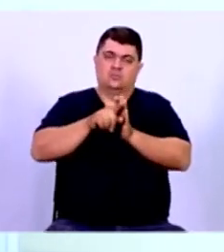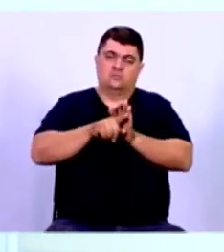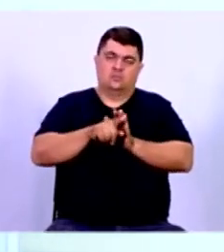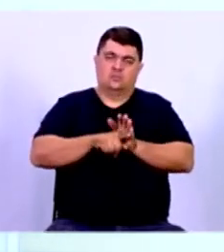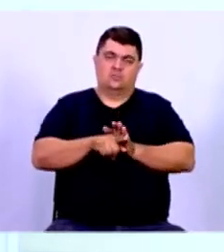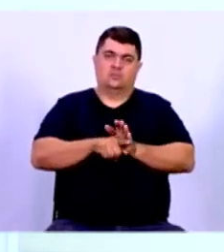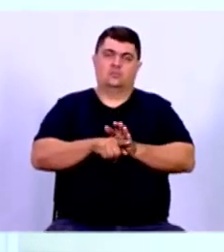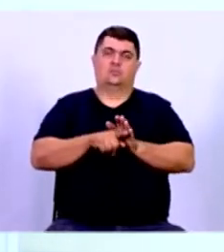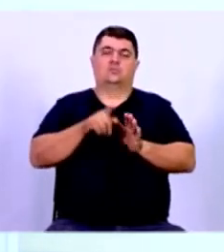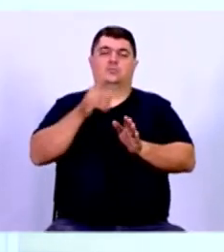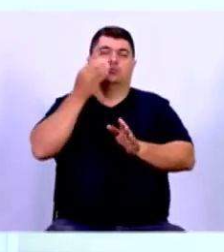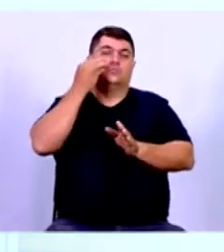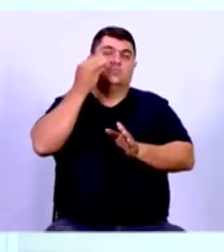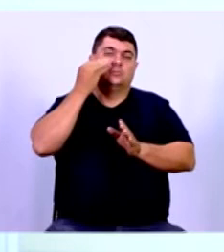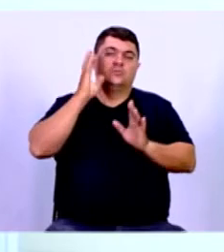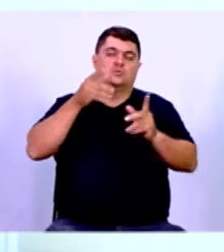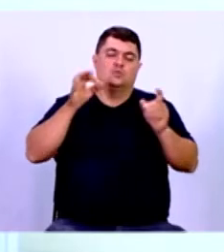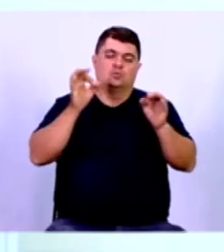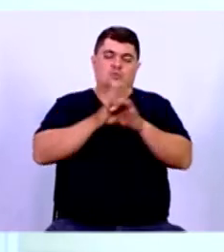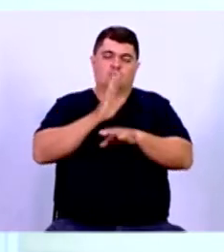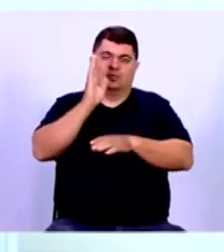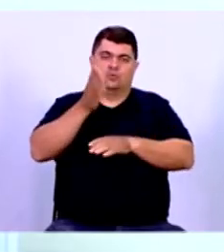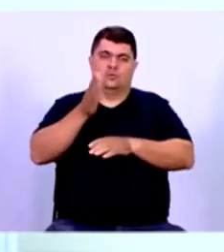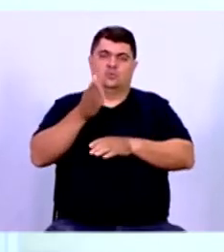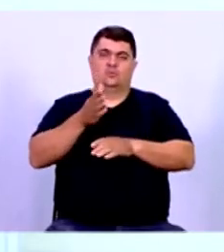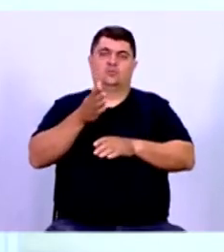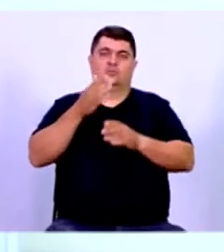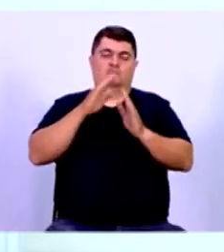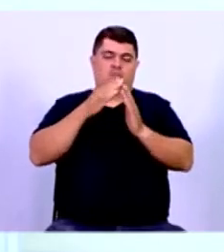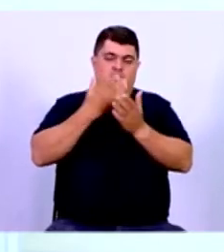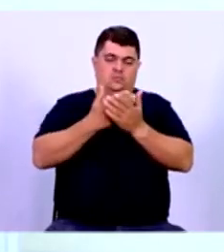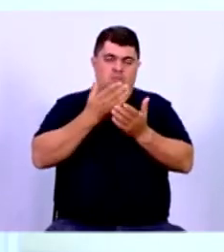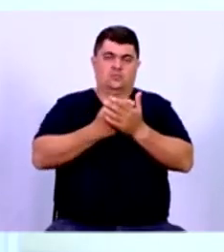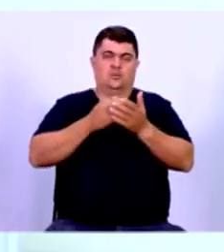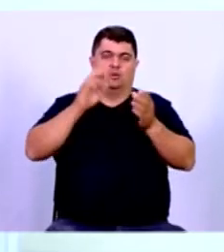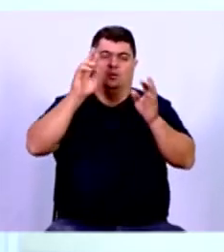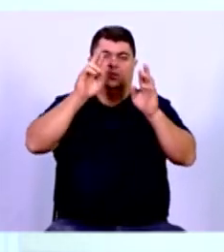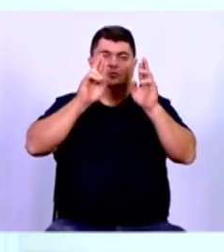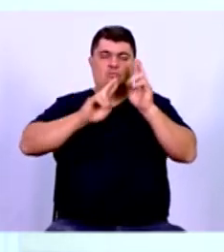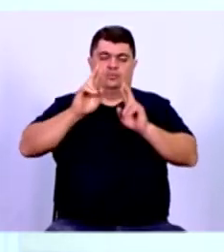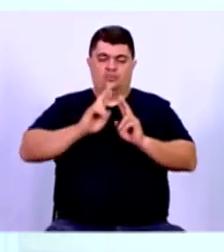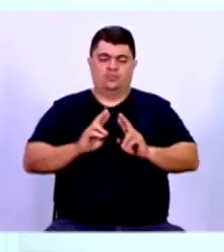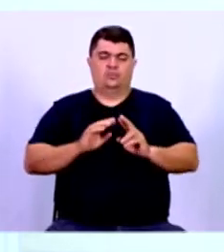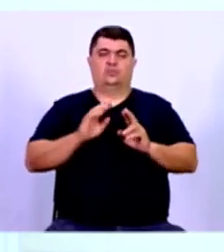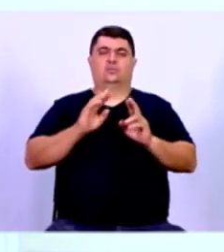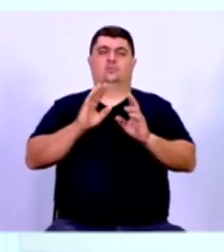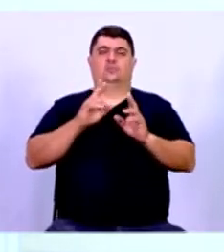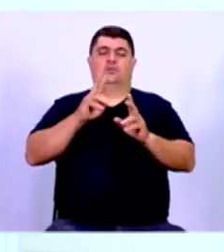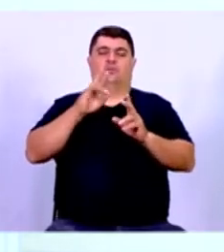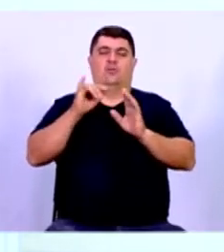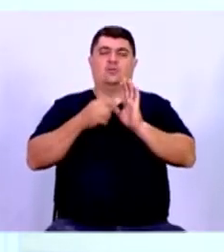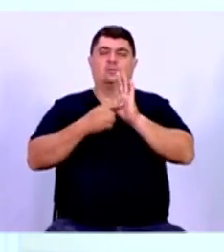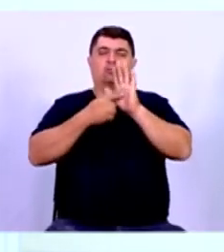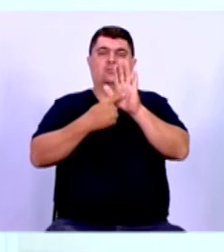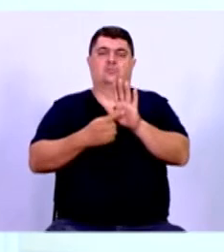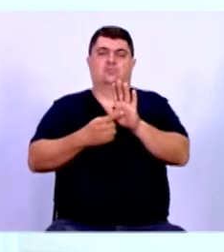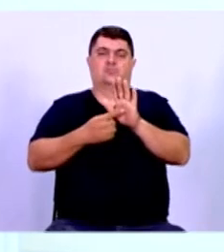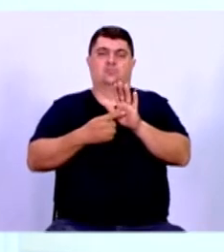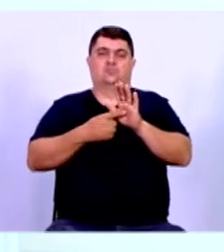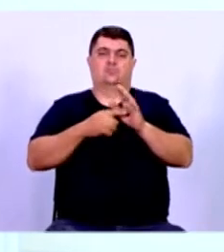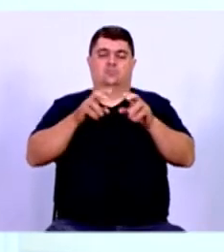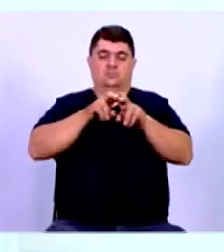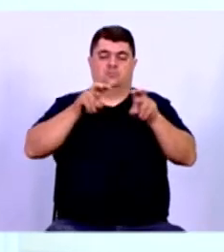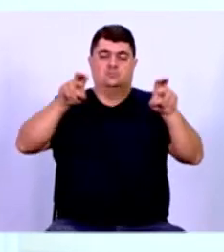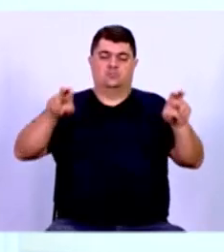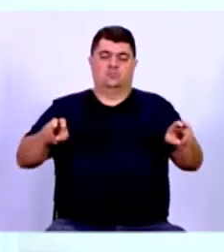você está fazendo, já está todo pronto, que você, estudou, fez as referências e vai apresentar à banca